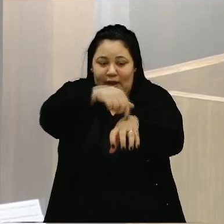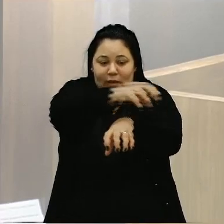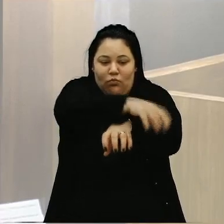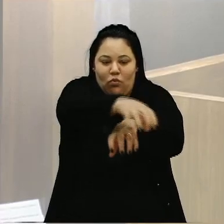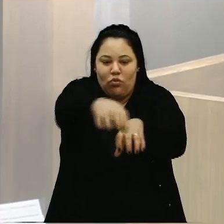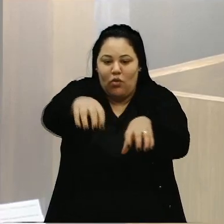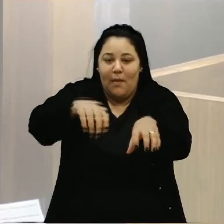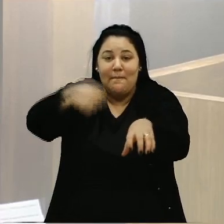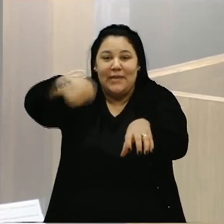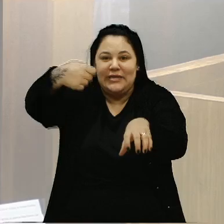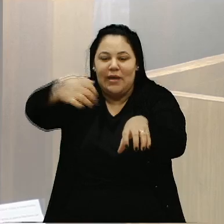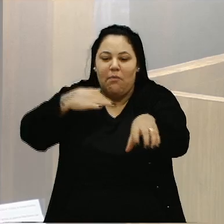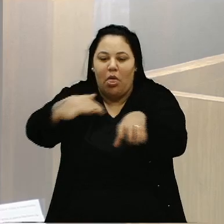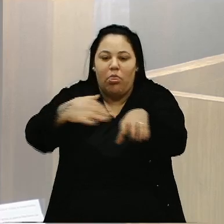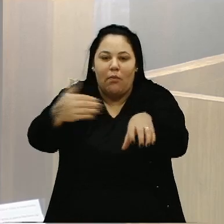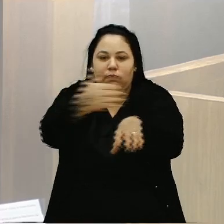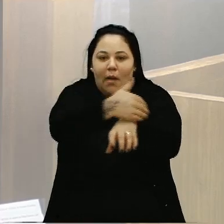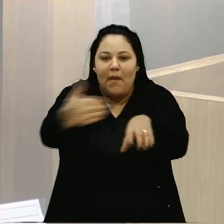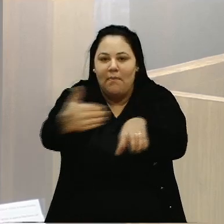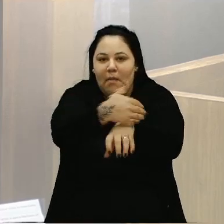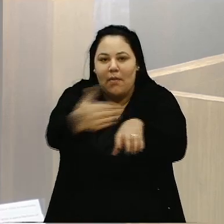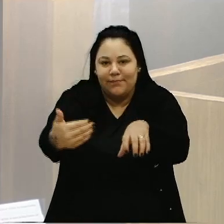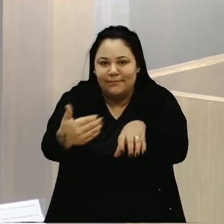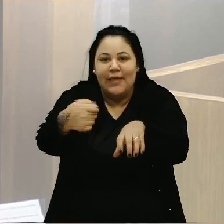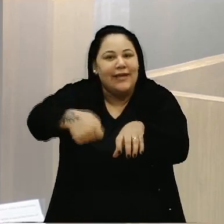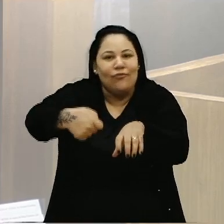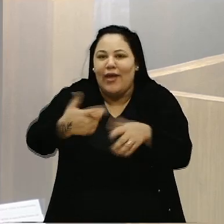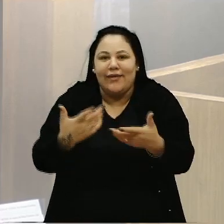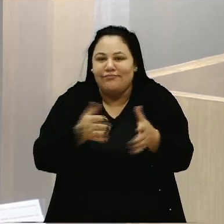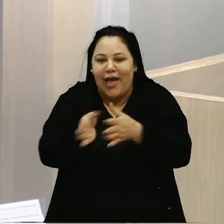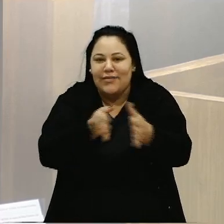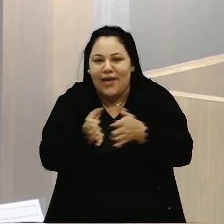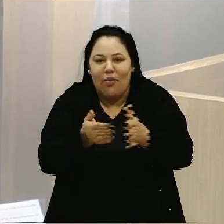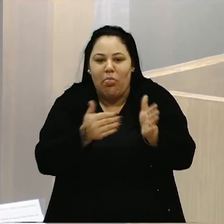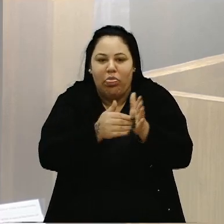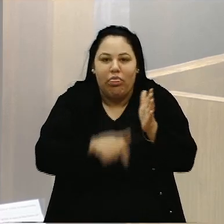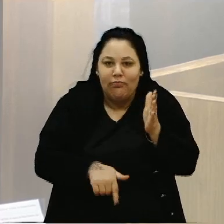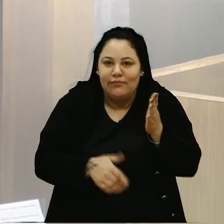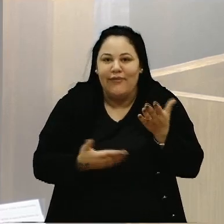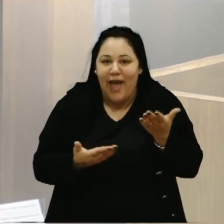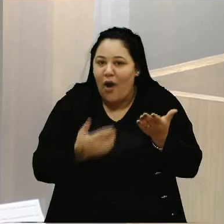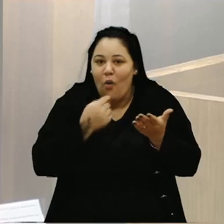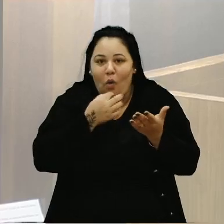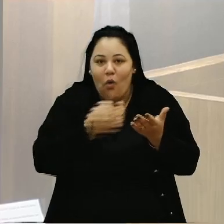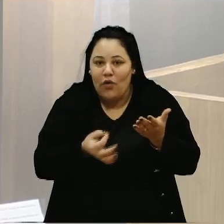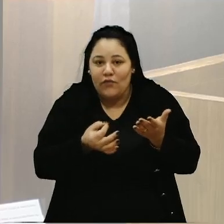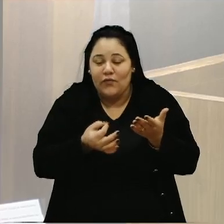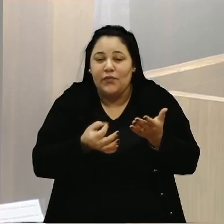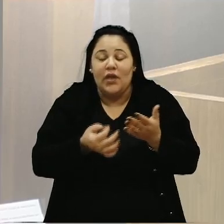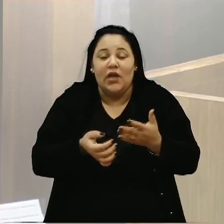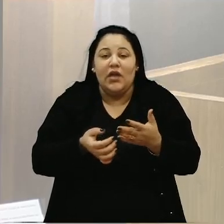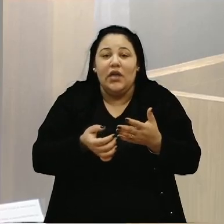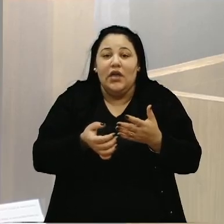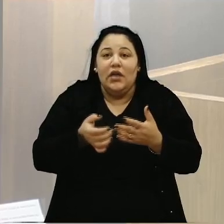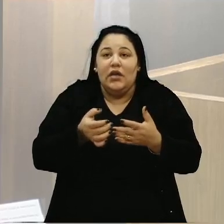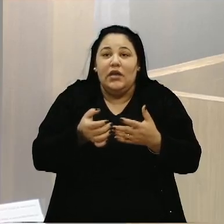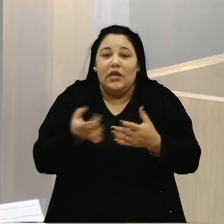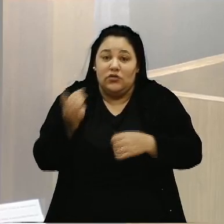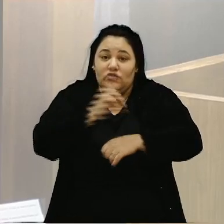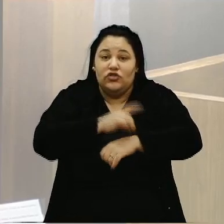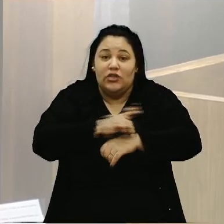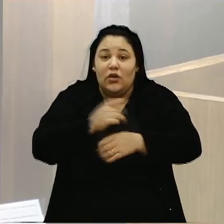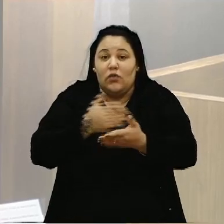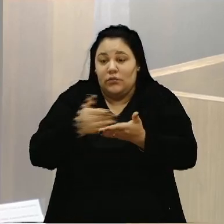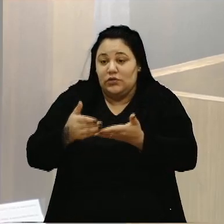básicos em saúde e educação, por exemplo. Em 11 de novembro de 2023, ocorreu um ato de assinatura de contrato para o início